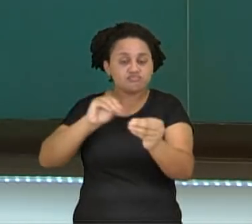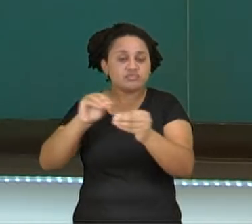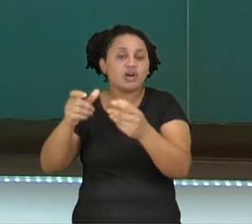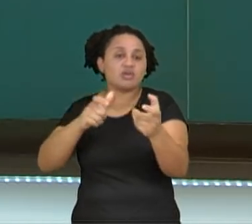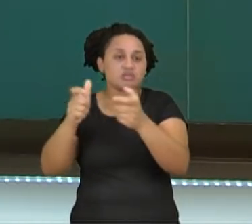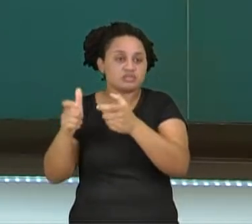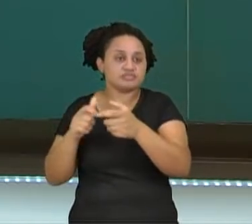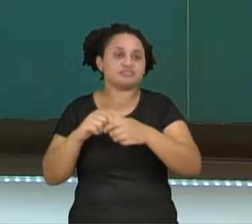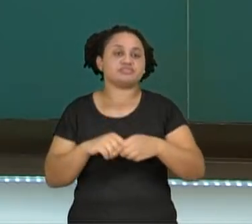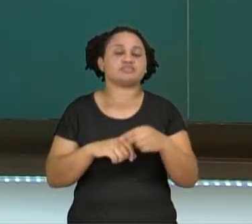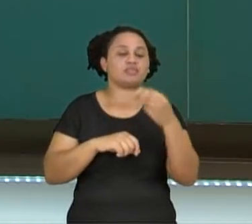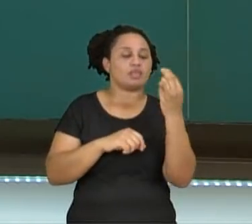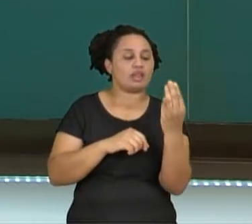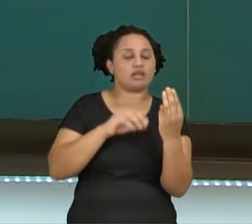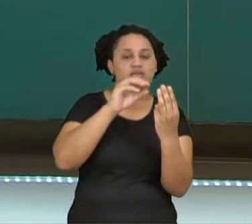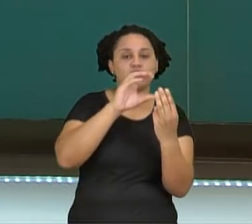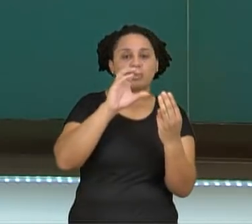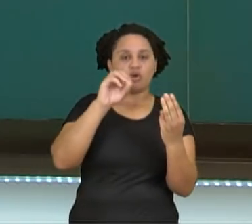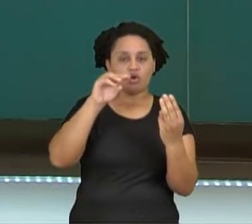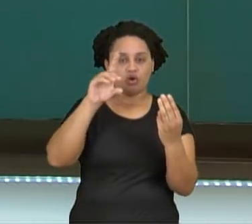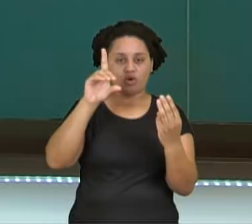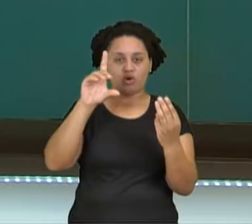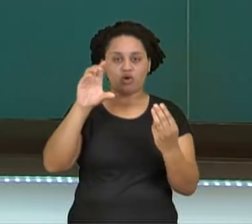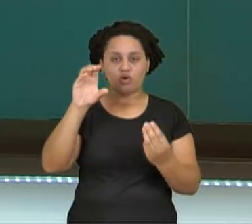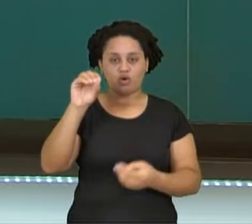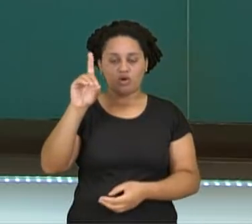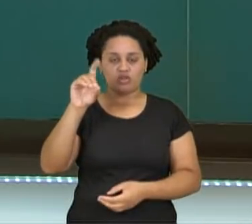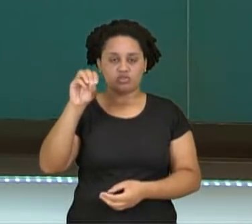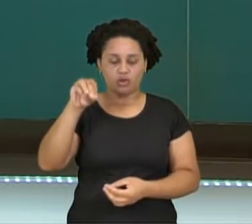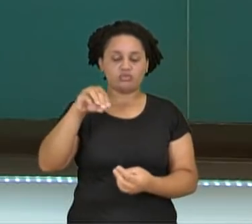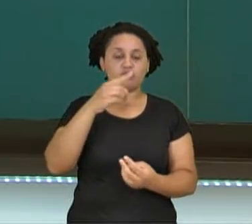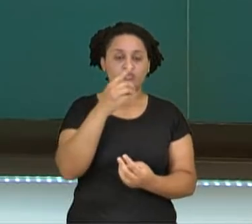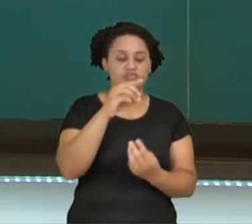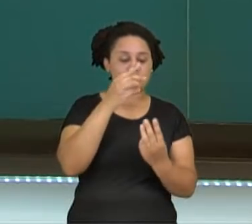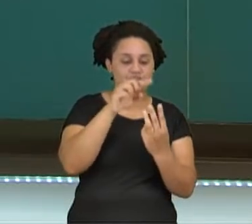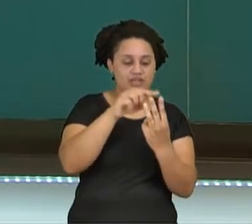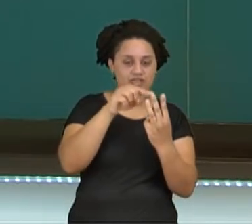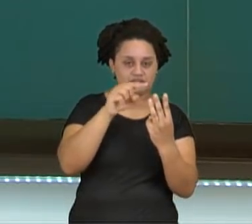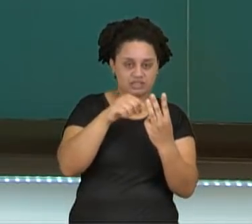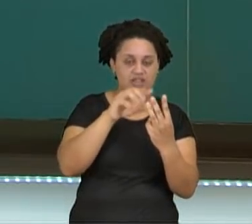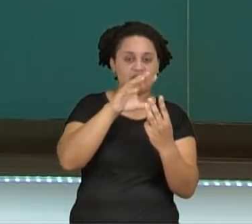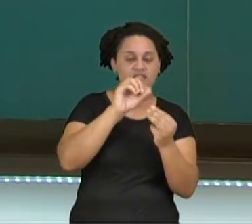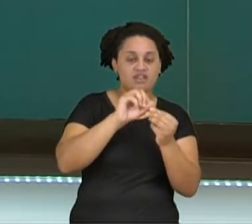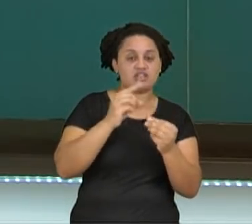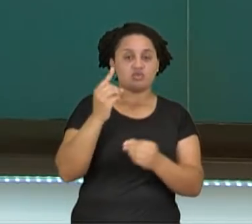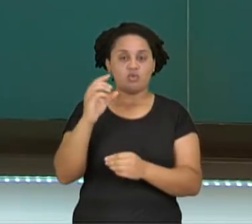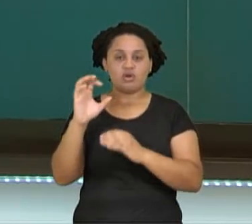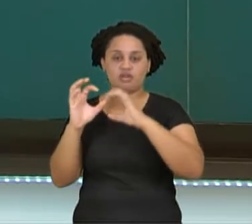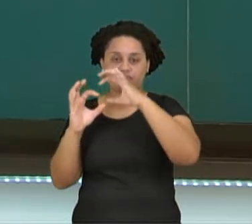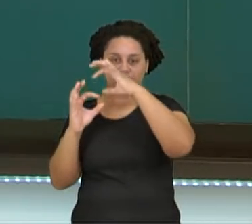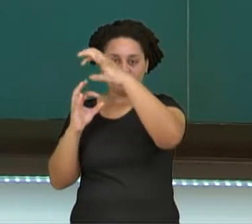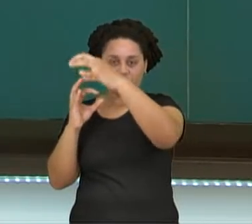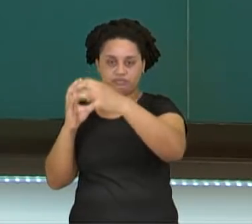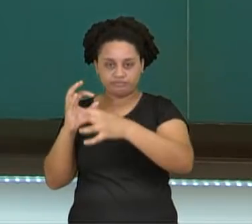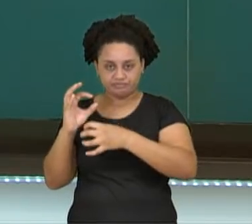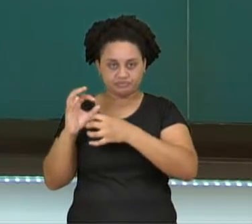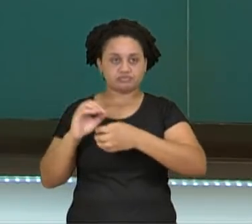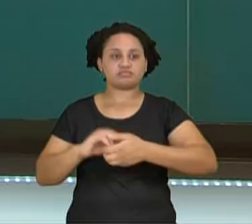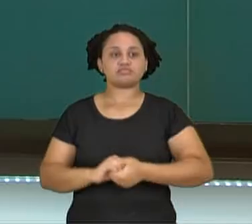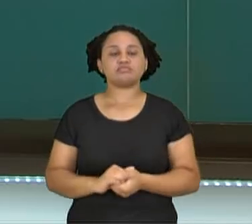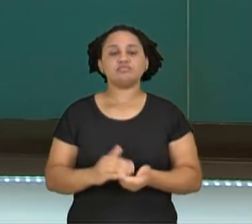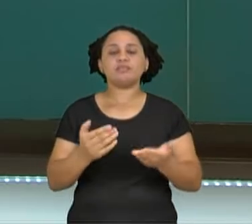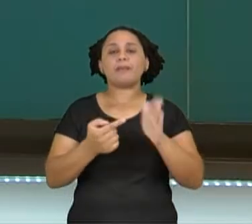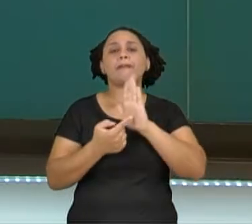nucleotídeos. Cada códon forma um aminoácido, tudo bem? Então, aqui mostrando um pouquinho melhor